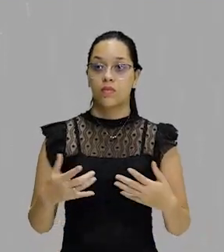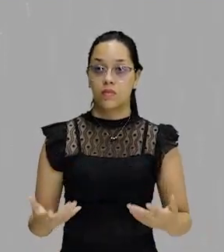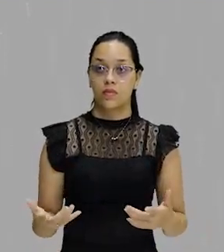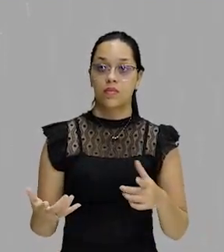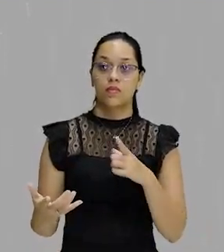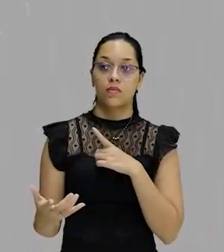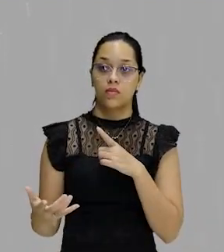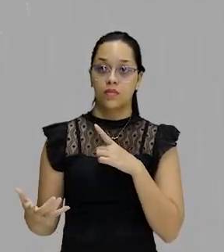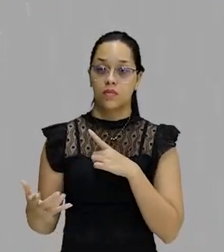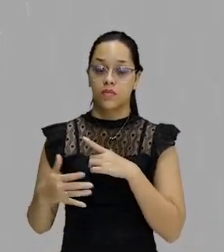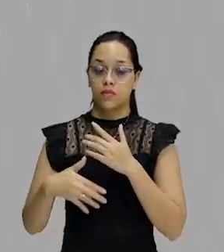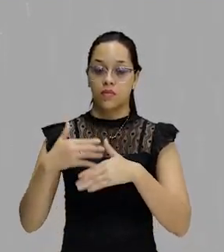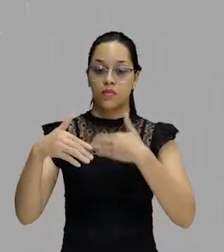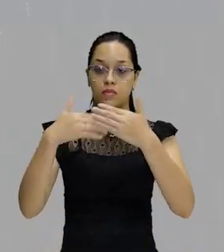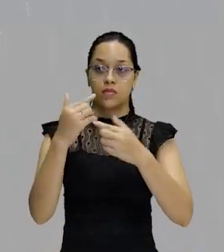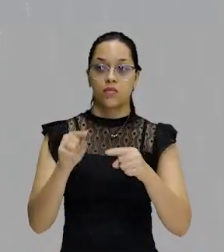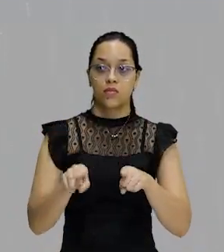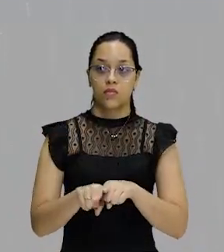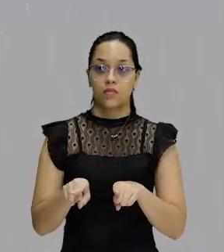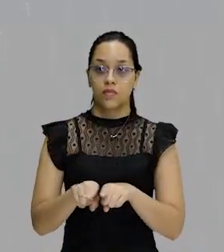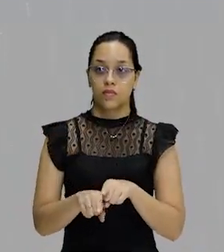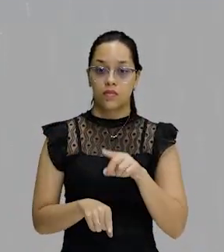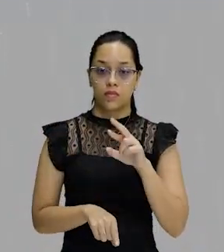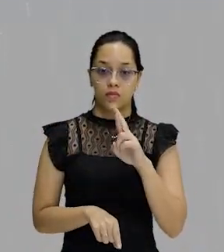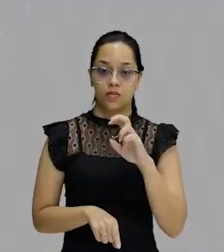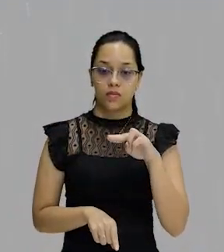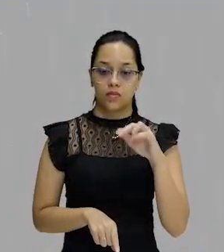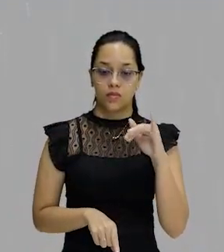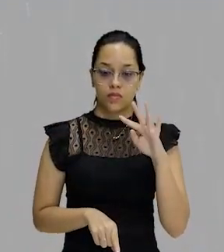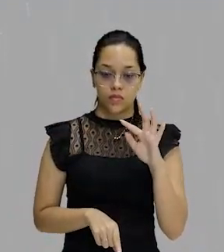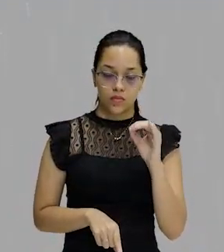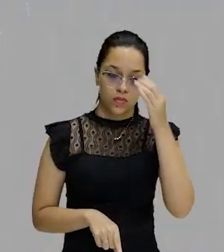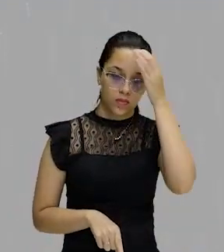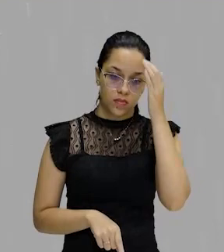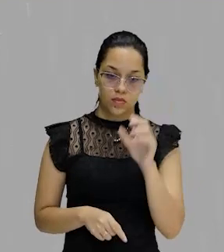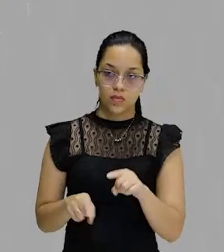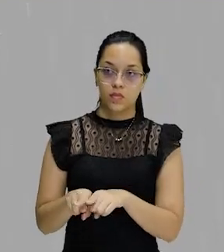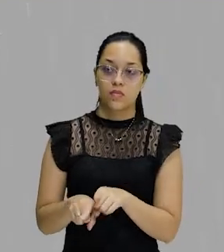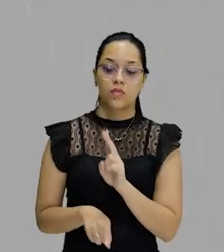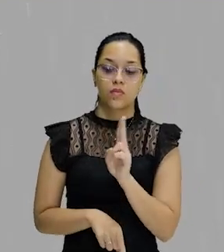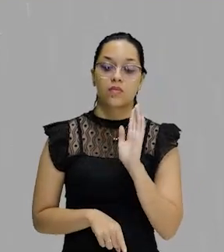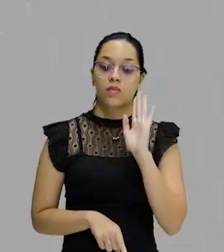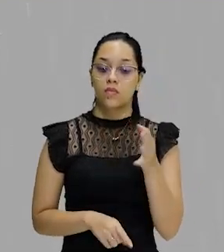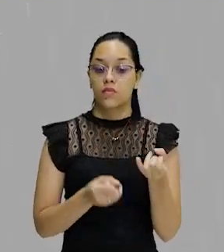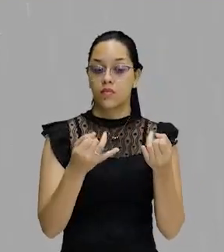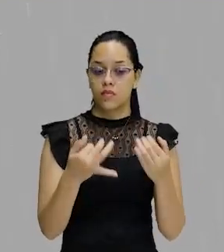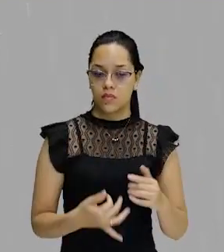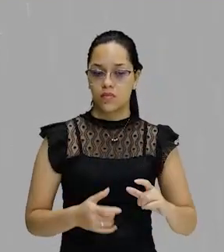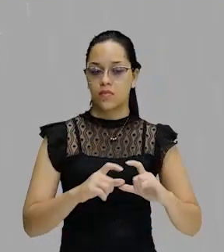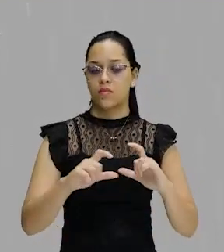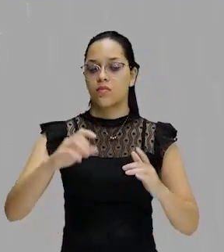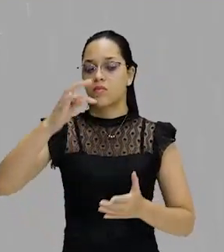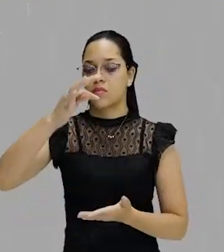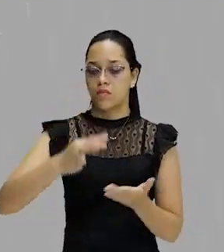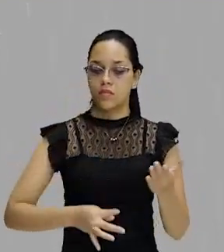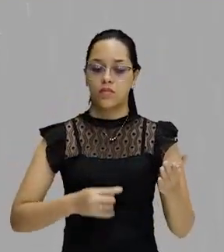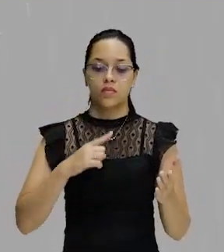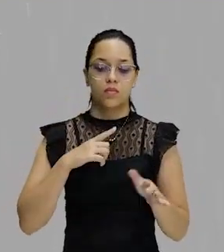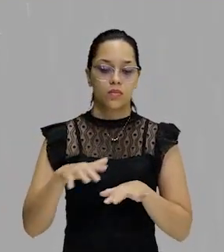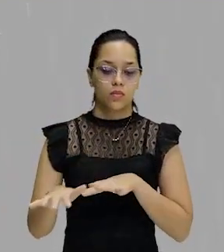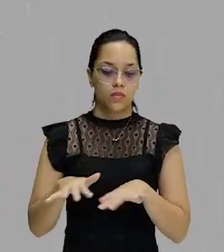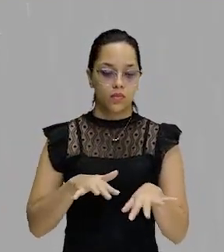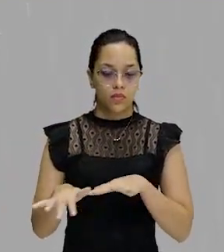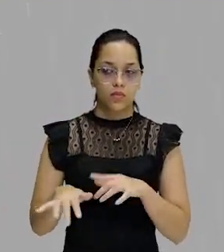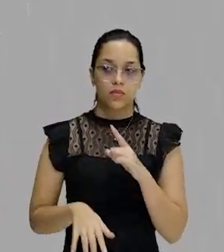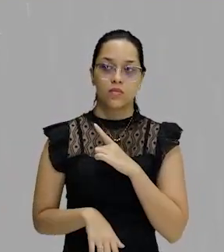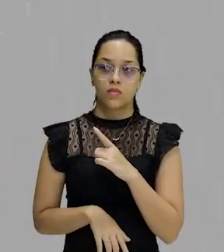acabou servindo para o desenvolvimento do Renascimento Cultural. O Renascimento Cultural, como o próprio fragmento coloca, que foi um movimento que